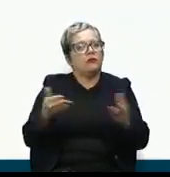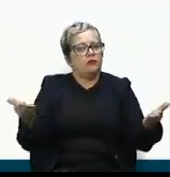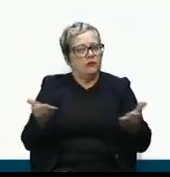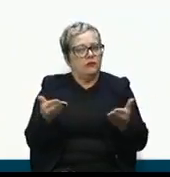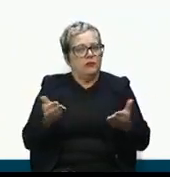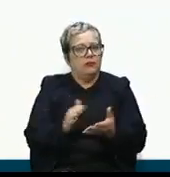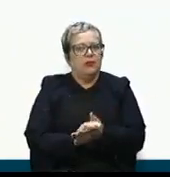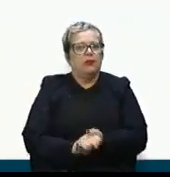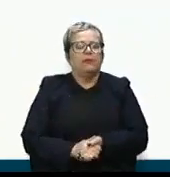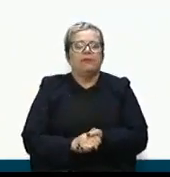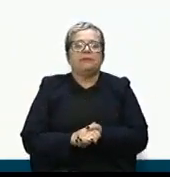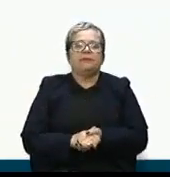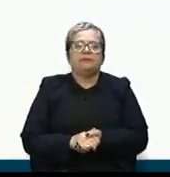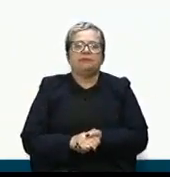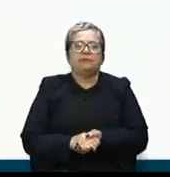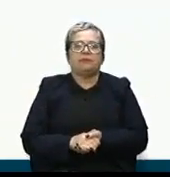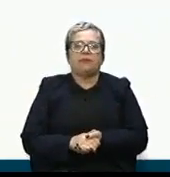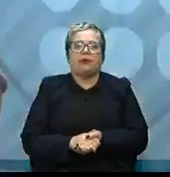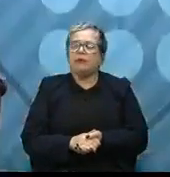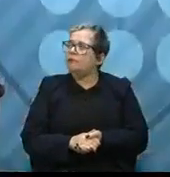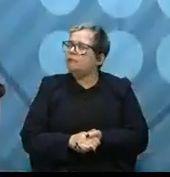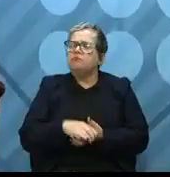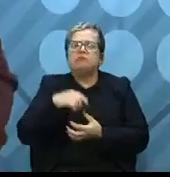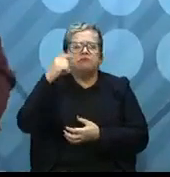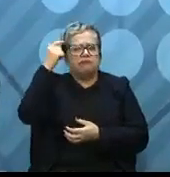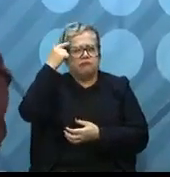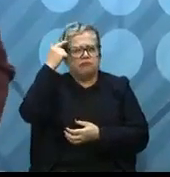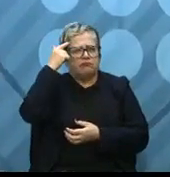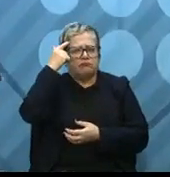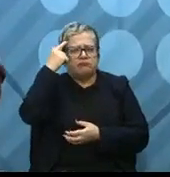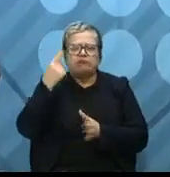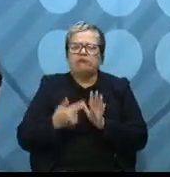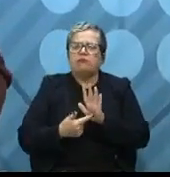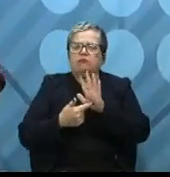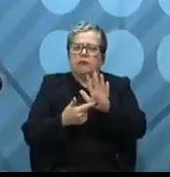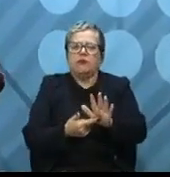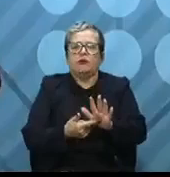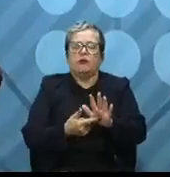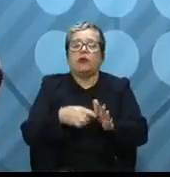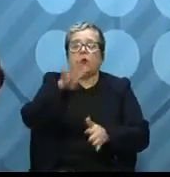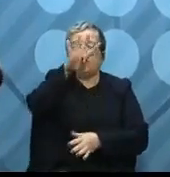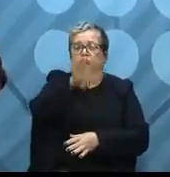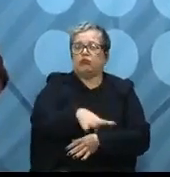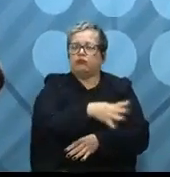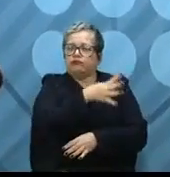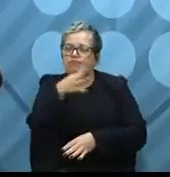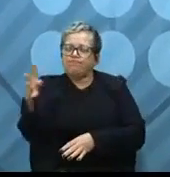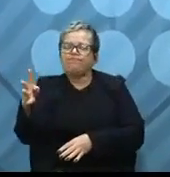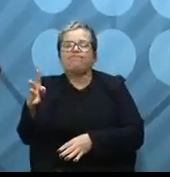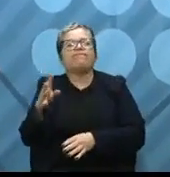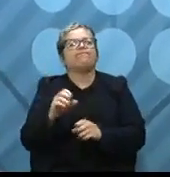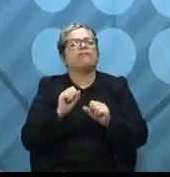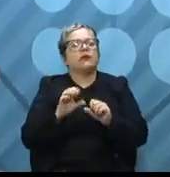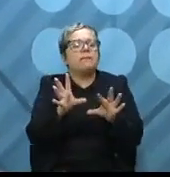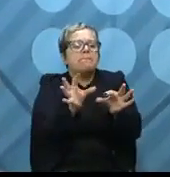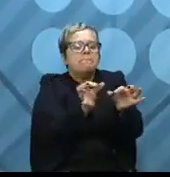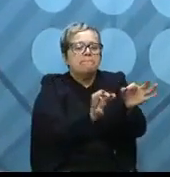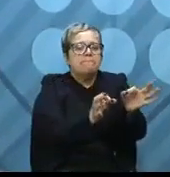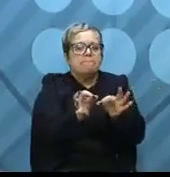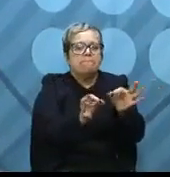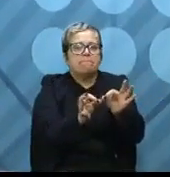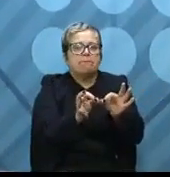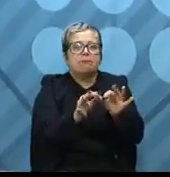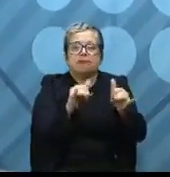hoje. Bem, se nós pensarmos na representação da tabela, nós podemos organizar